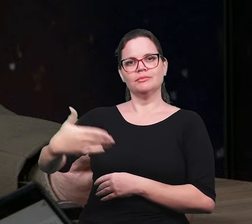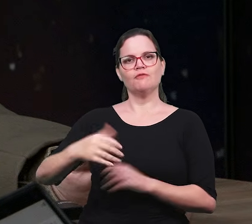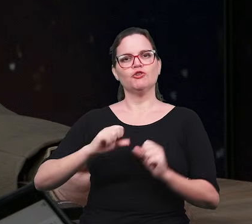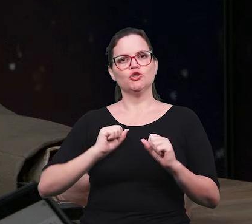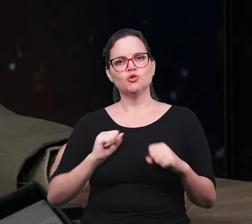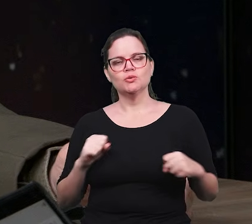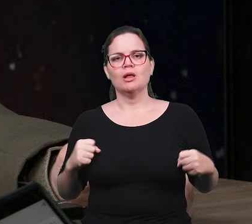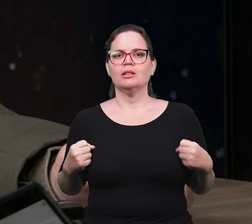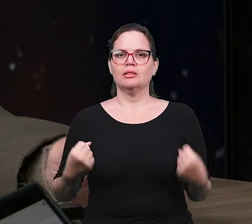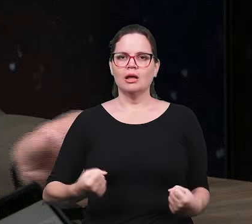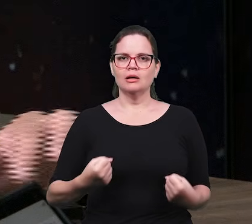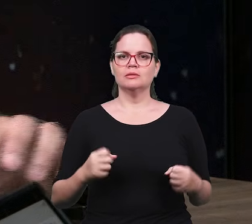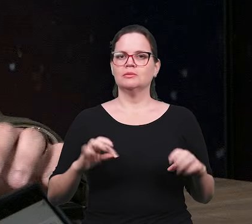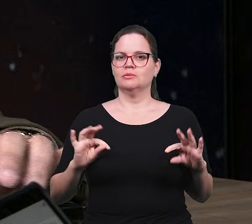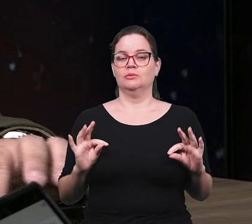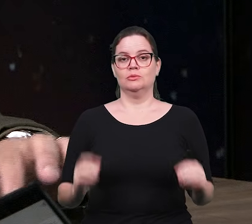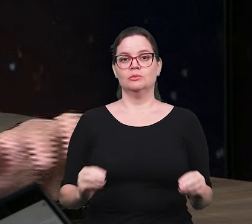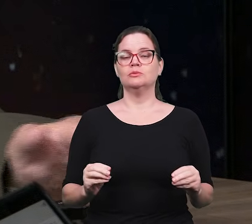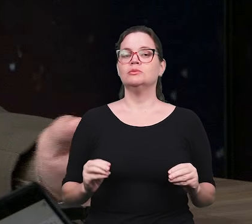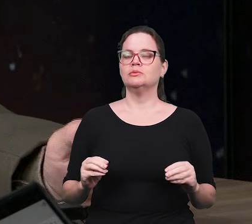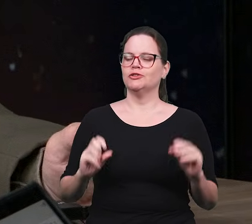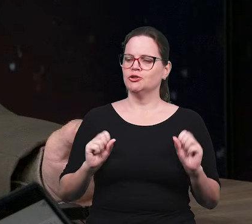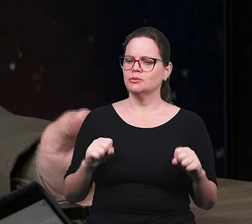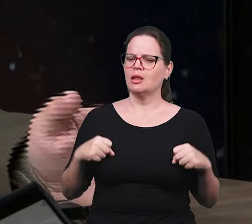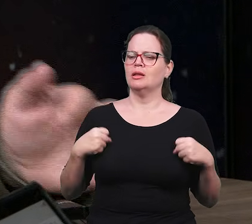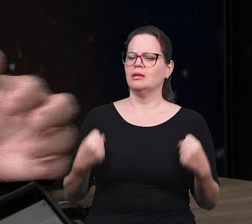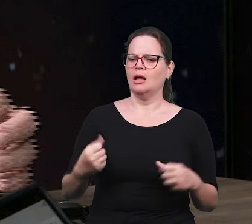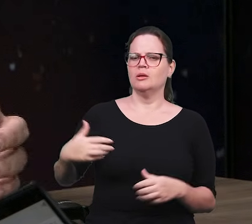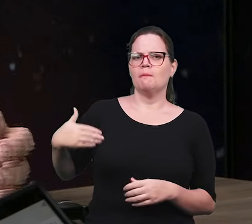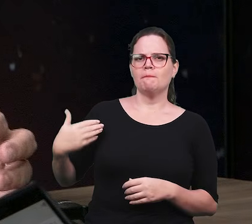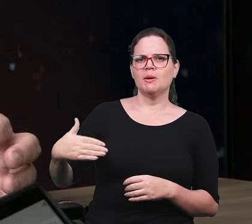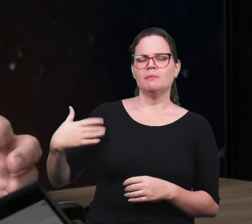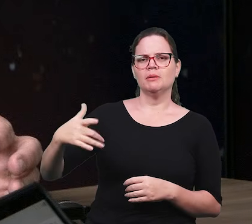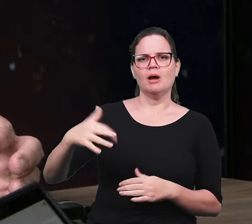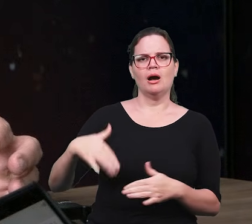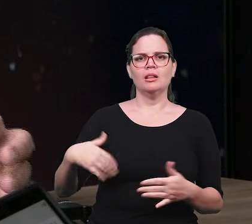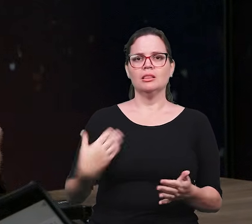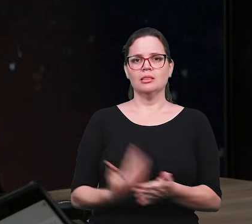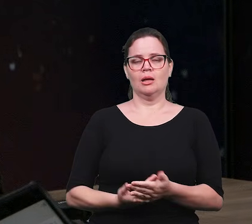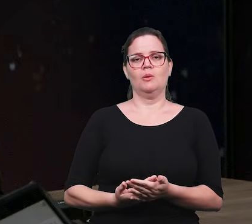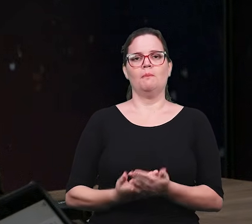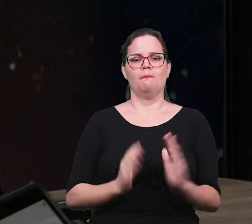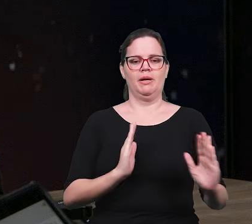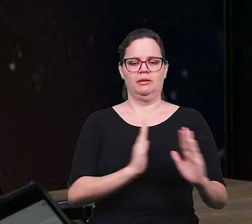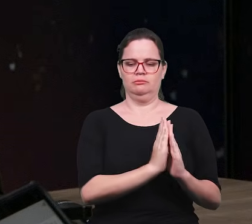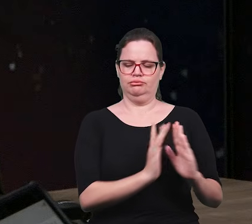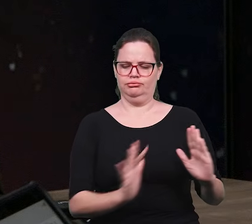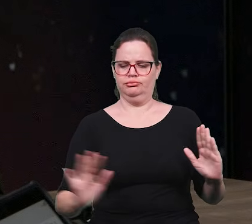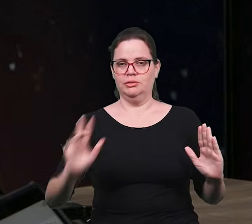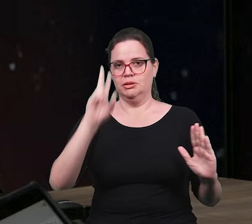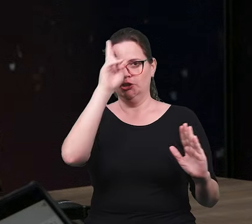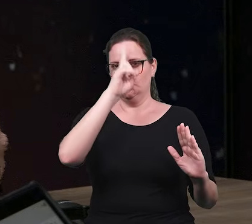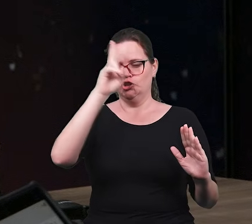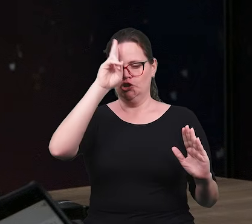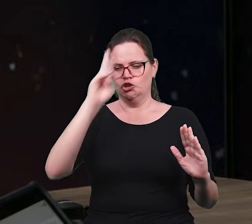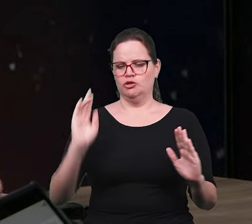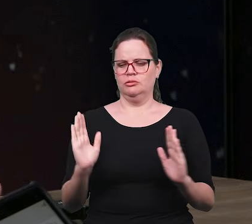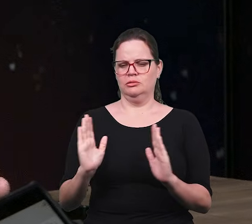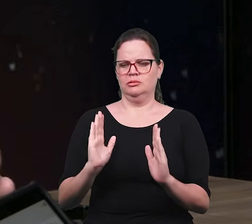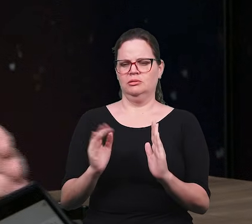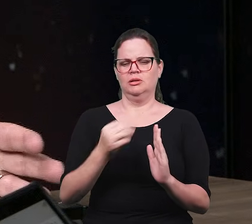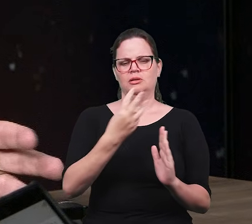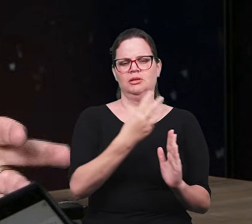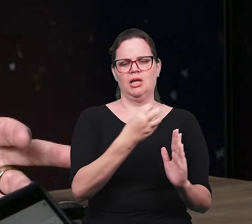ela foi sustentando o homem até passar todo esse período da história, que está ali ligado entre mais ou